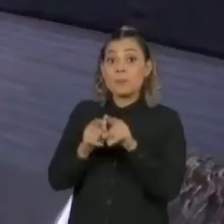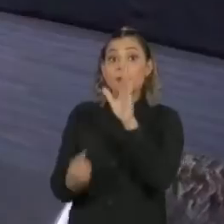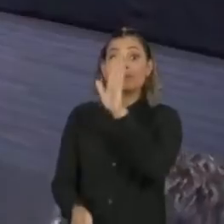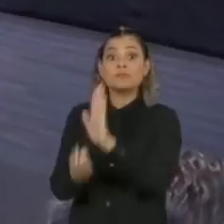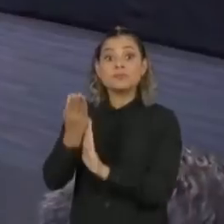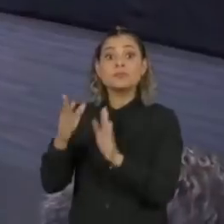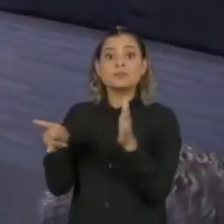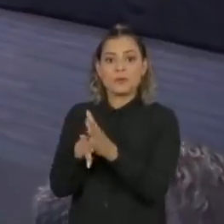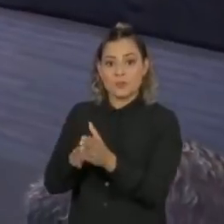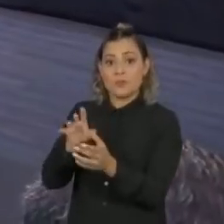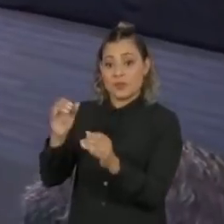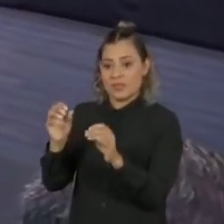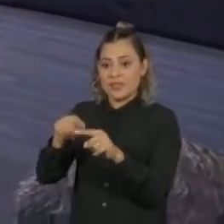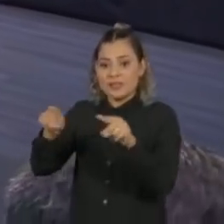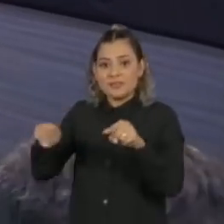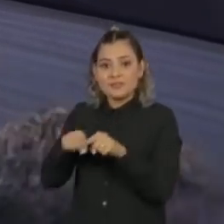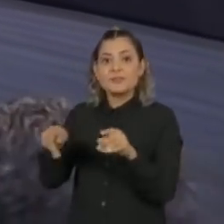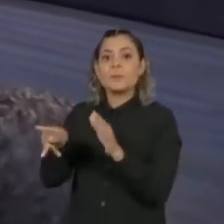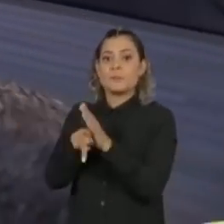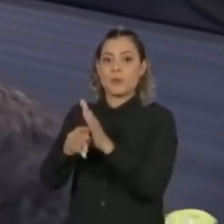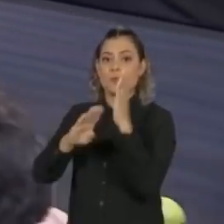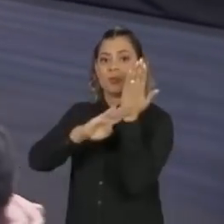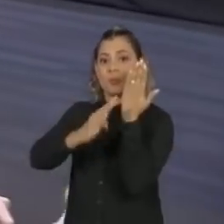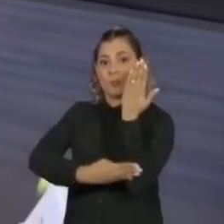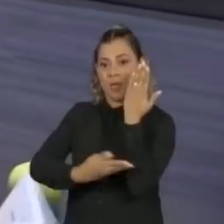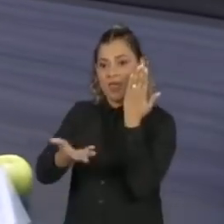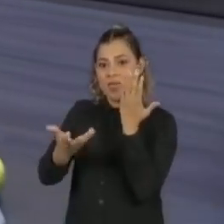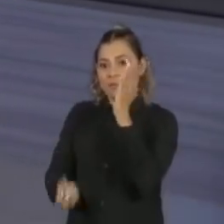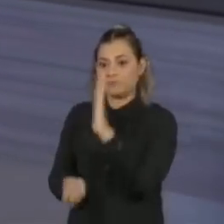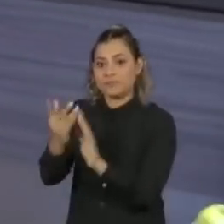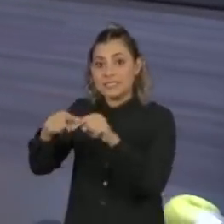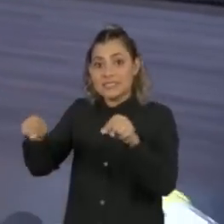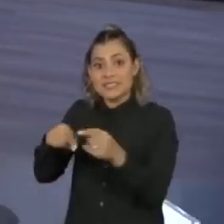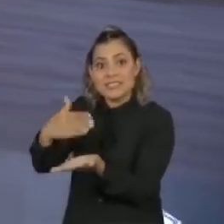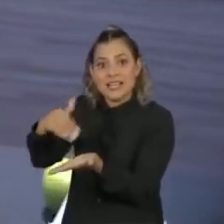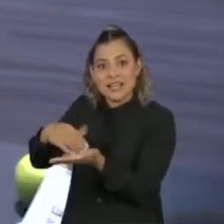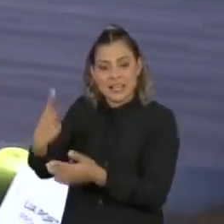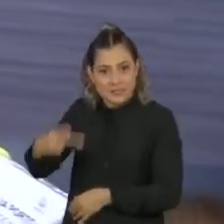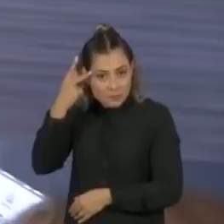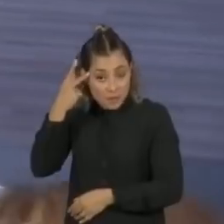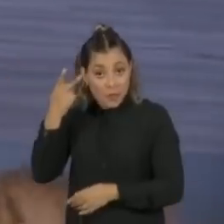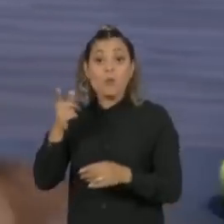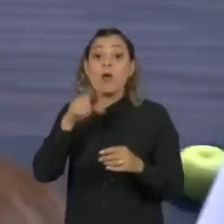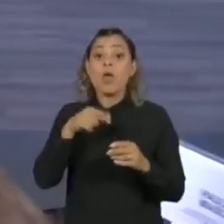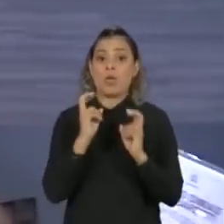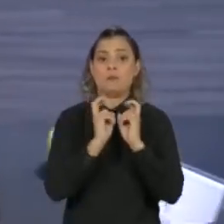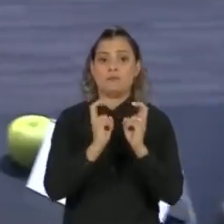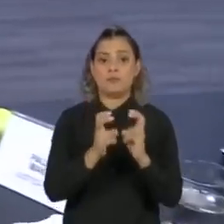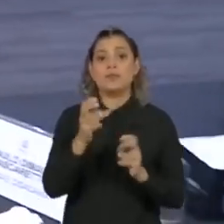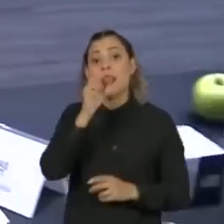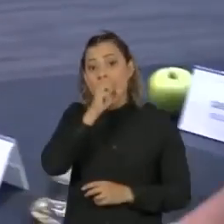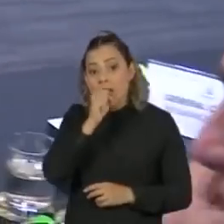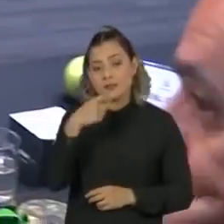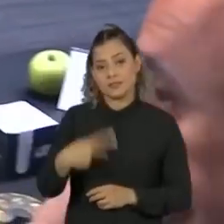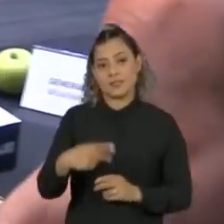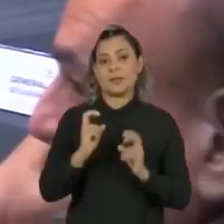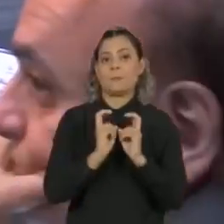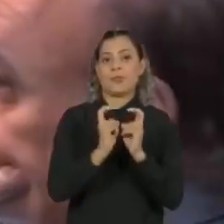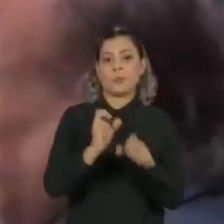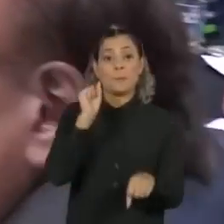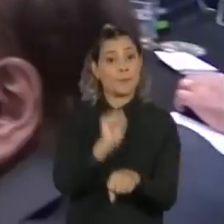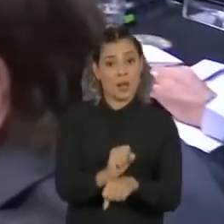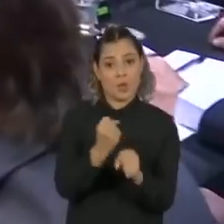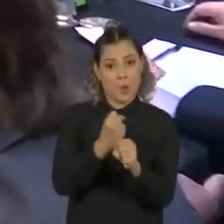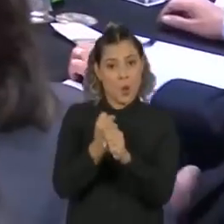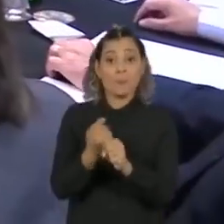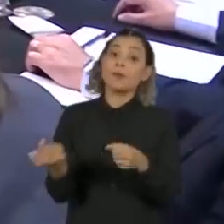Dubai. Um outro anúncio feito agora pela manhã envolve a linha 6 Laranja do metrô, que as obras estavam paradas. Essa obra